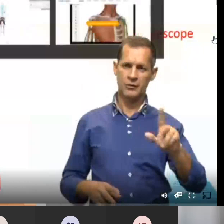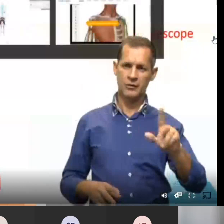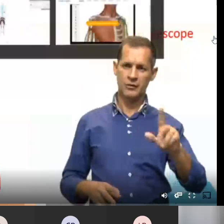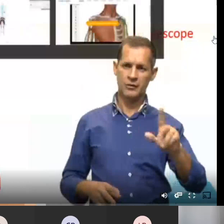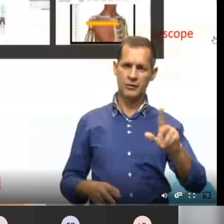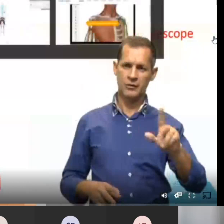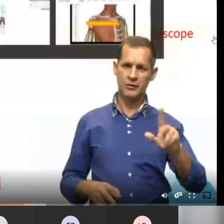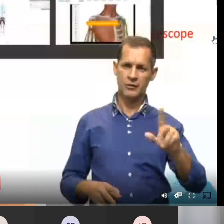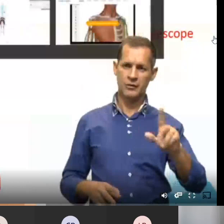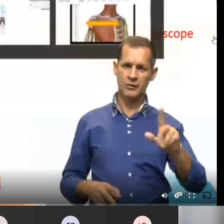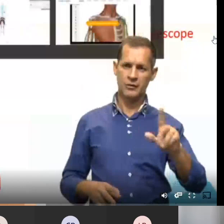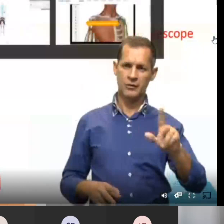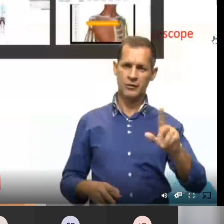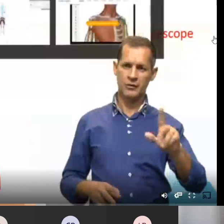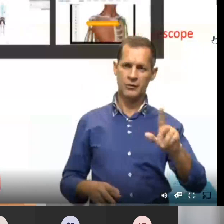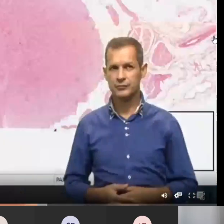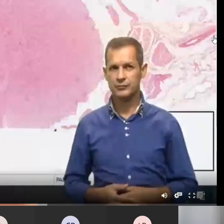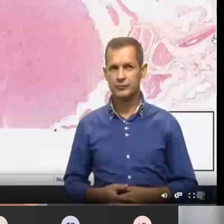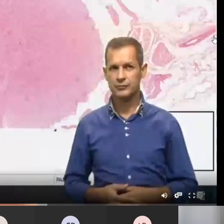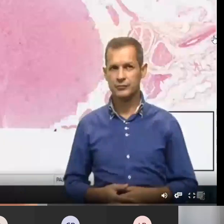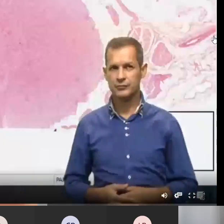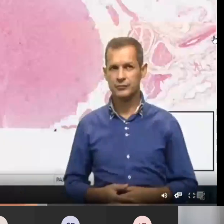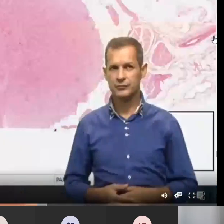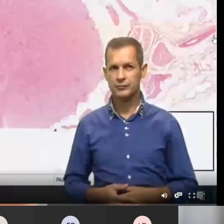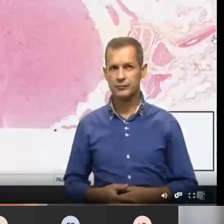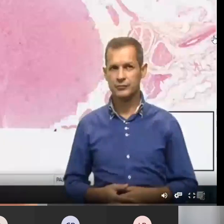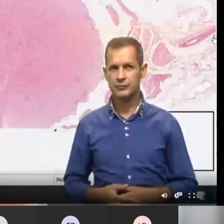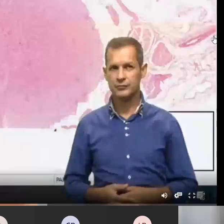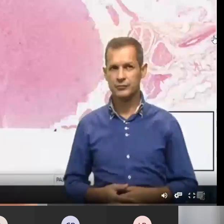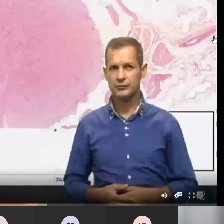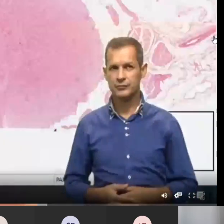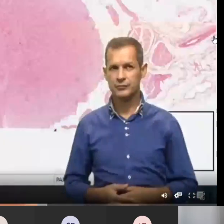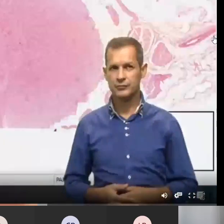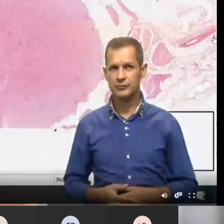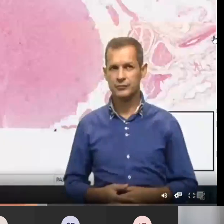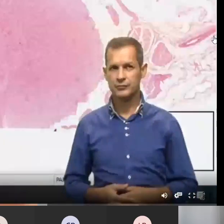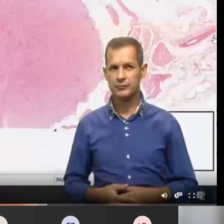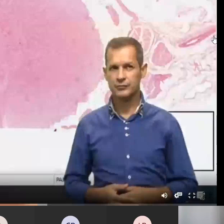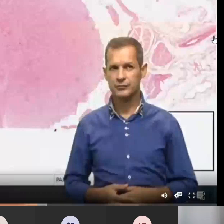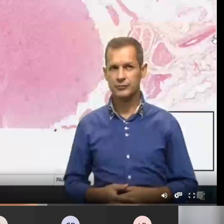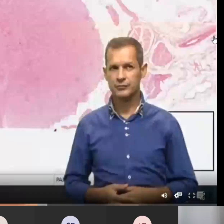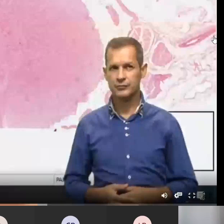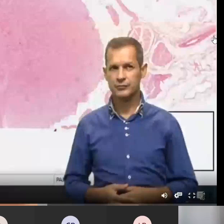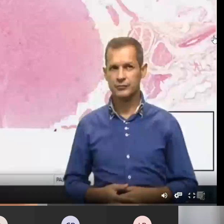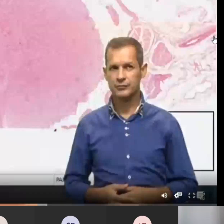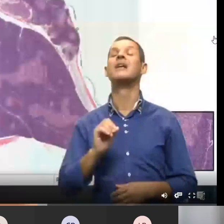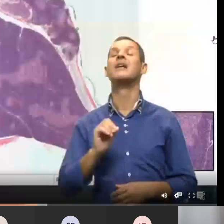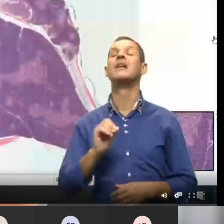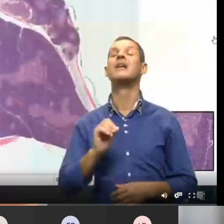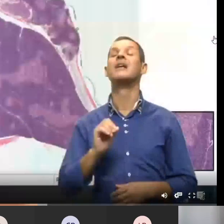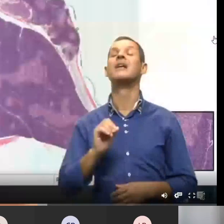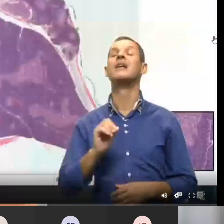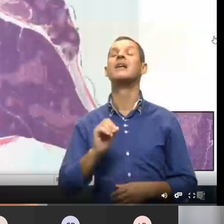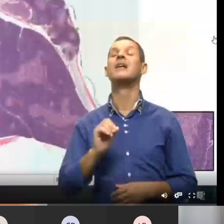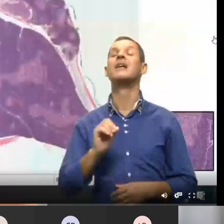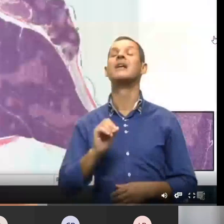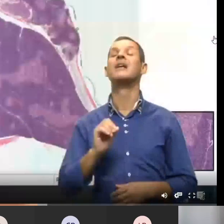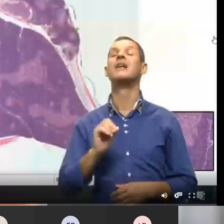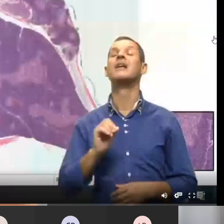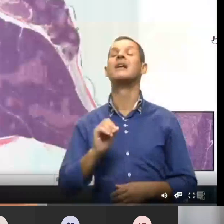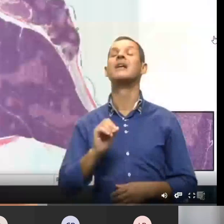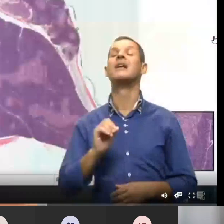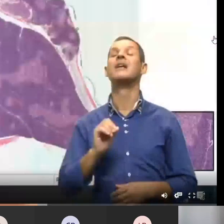Então, File Image, histologia de timo. Então, reparem que já no menor aumento conseguimos